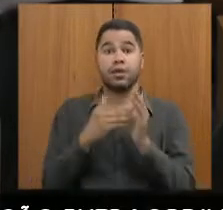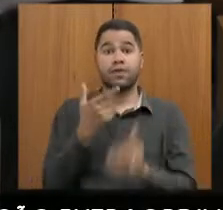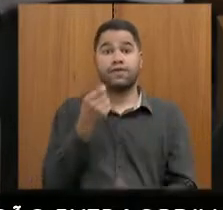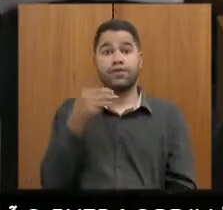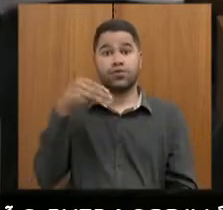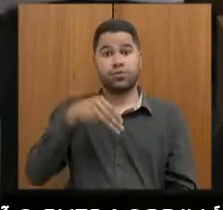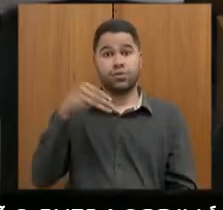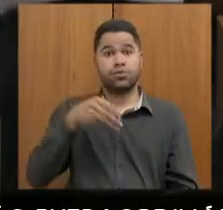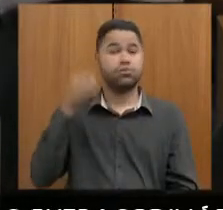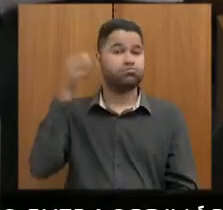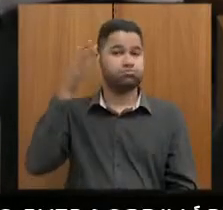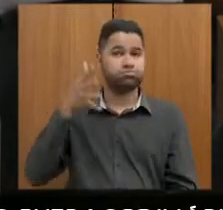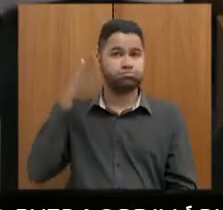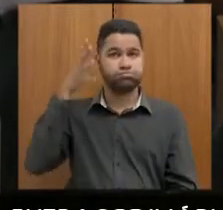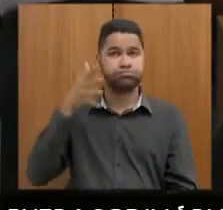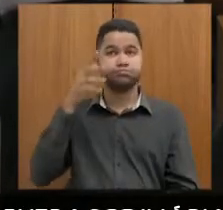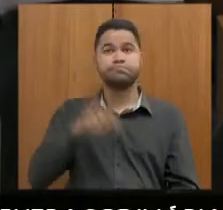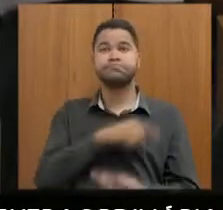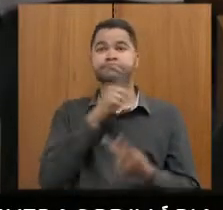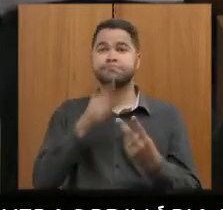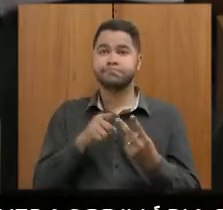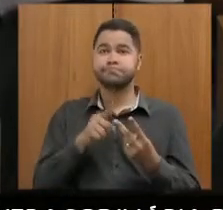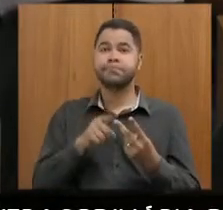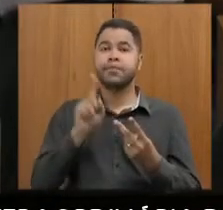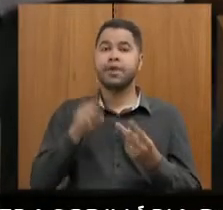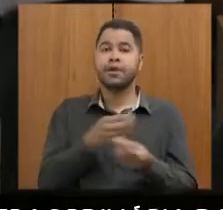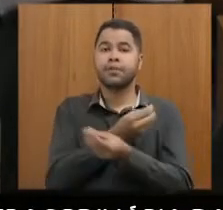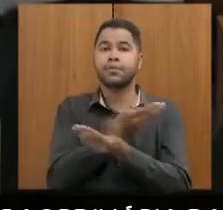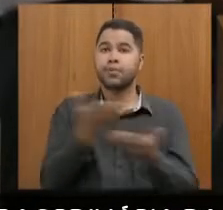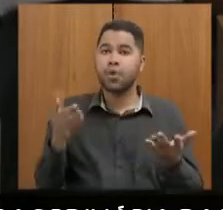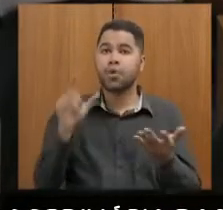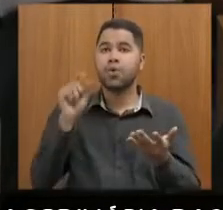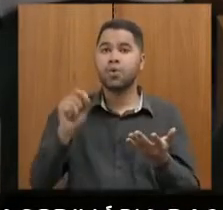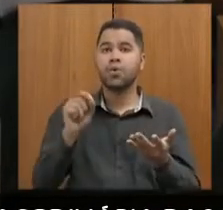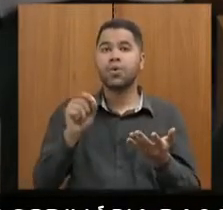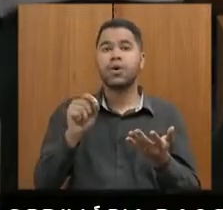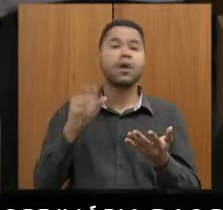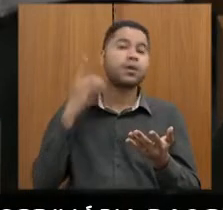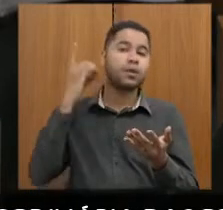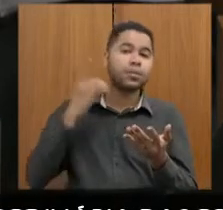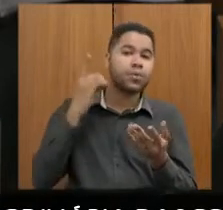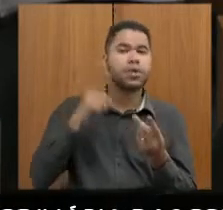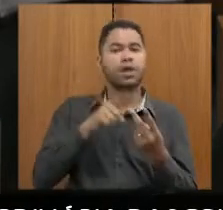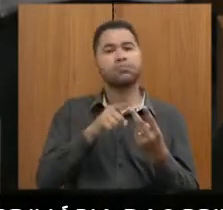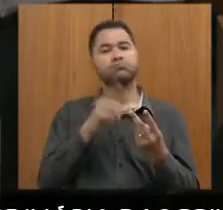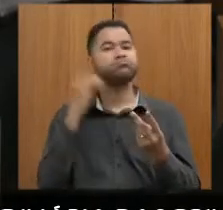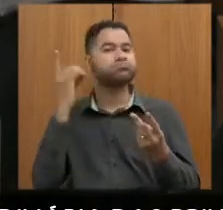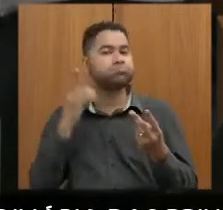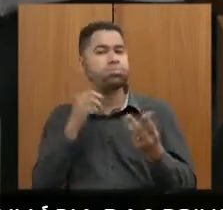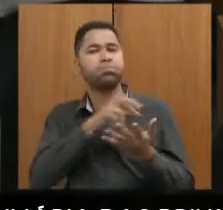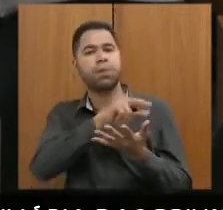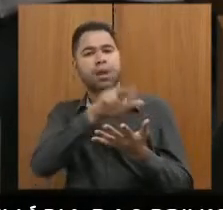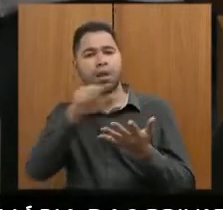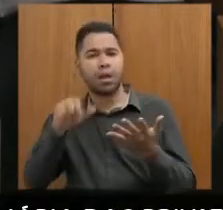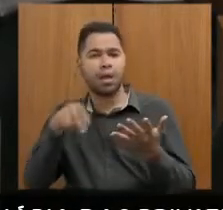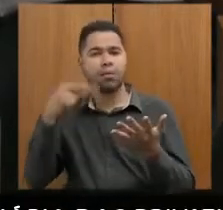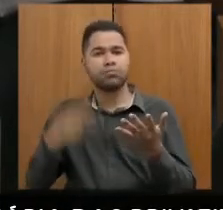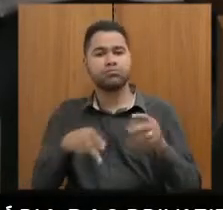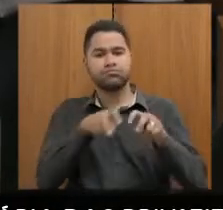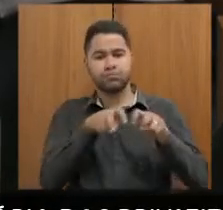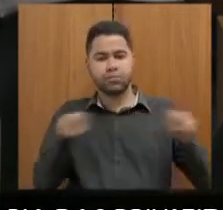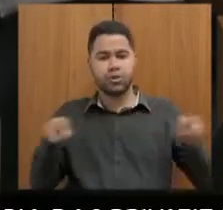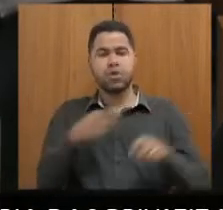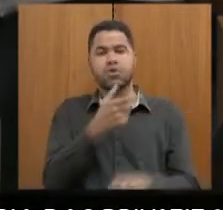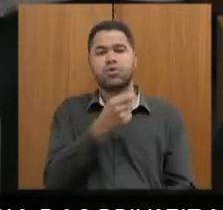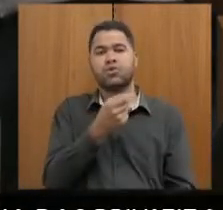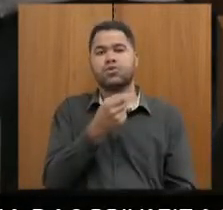para a sua exposição. Na sequência, será concedida a palavra às deputadas e aos deputados nos termos da deliberação da mesa, número 2